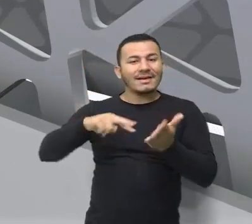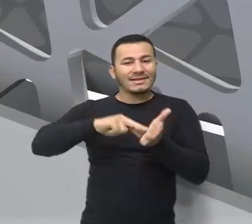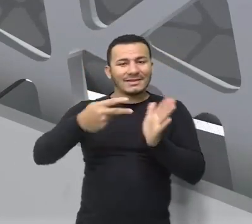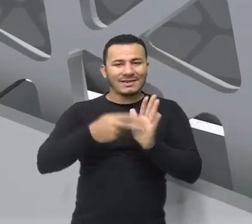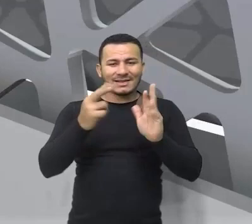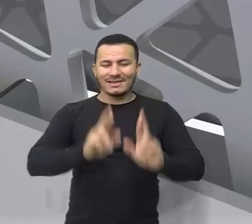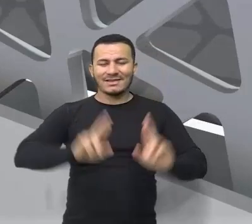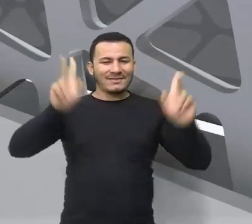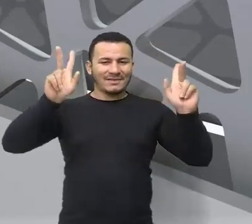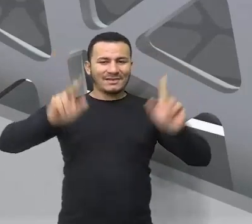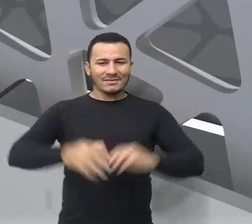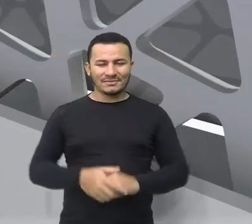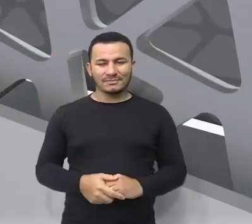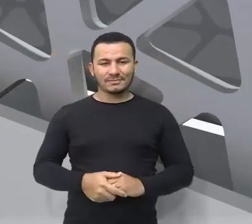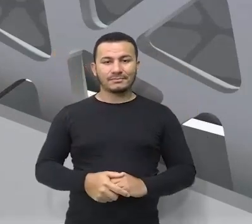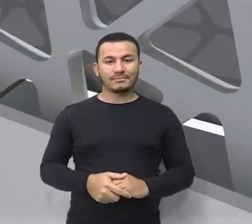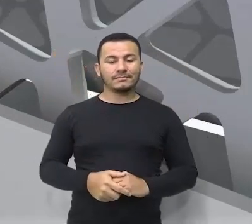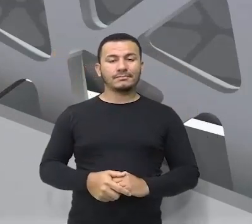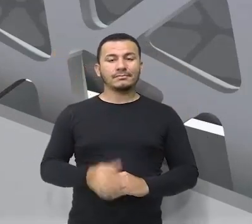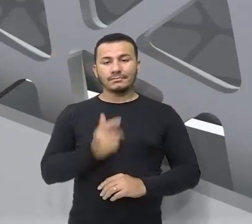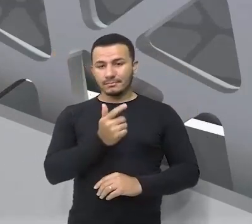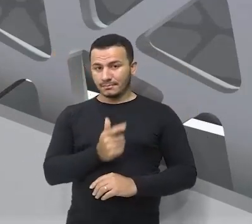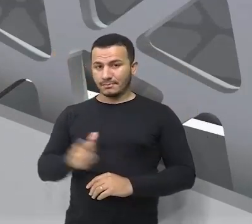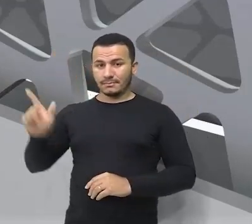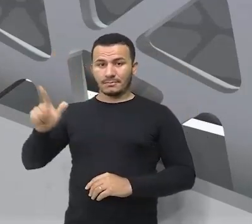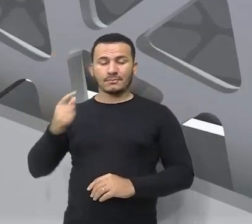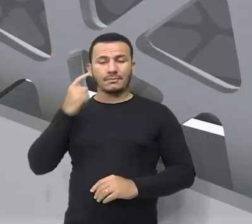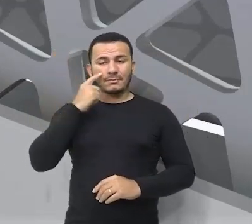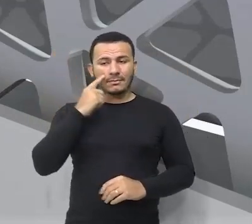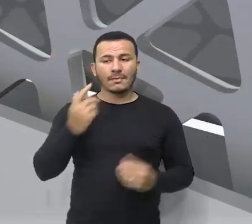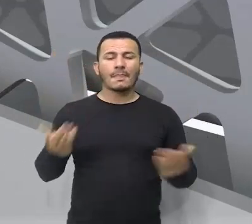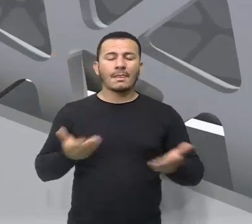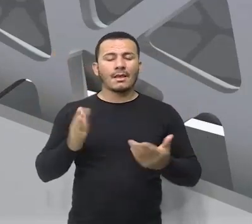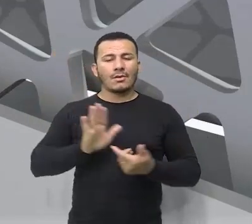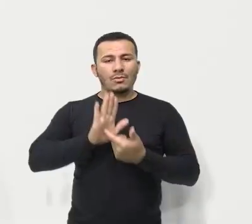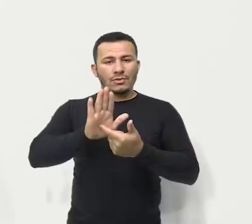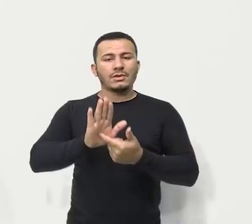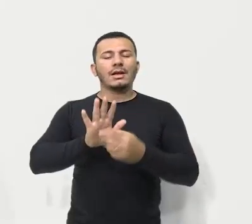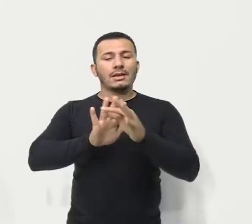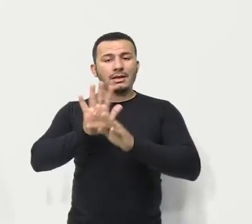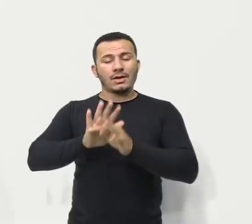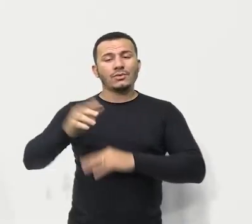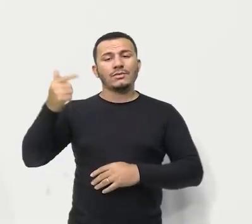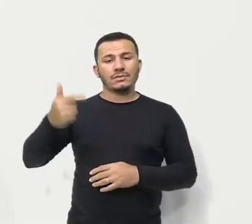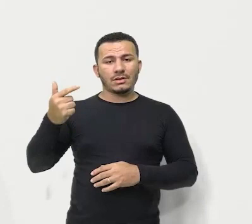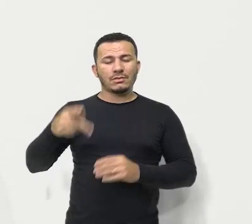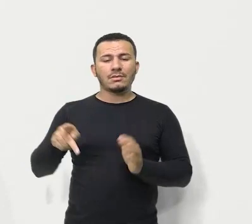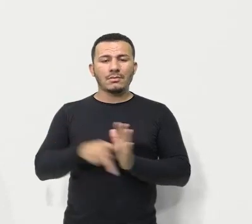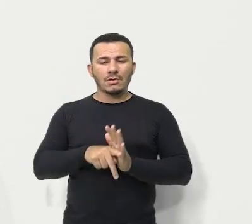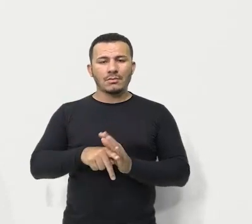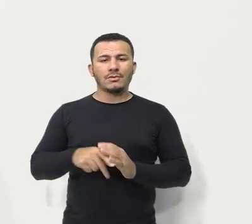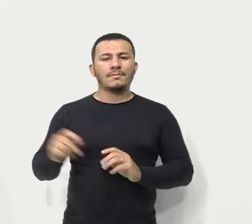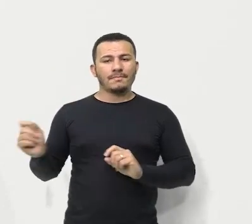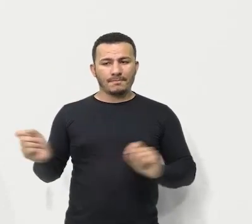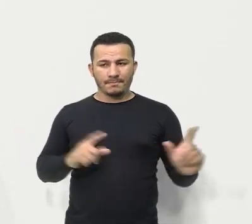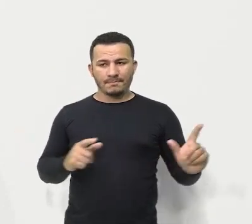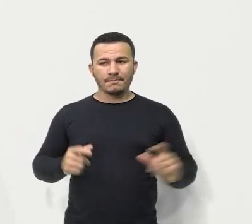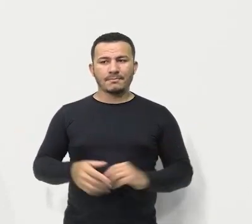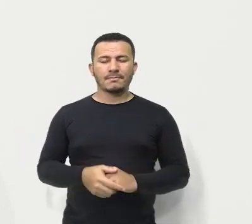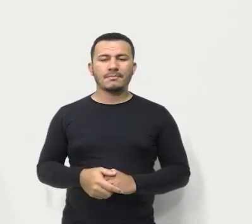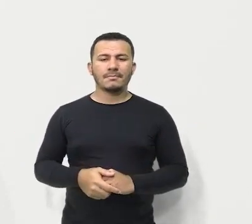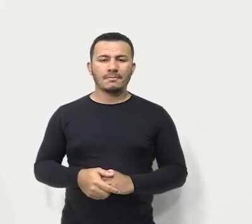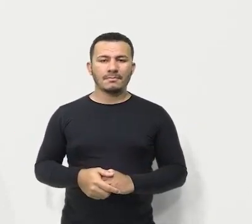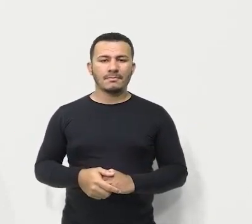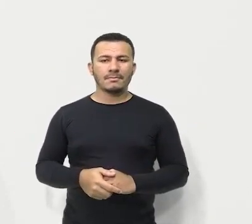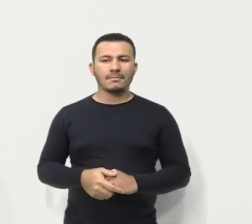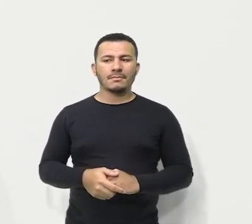bom, pessoal? E aí, avançando, agora a gente vai explorar o outro texto, que é a charge. Não, pode passar. A ironia a gente